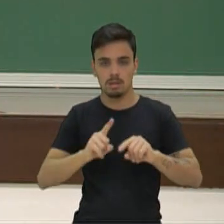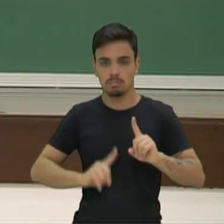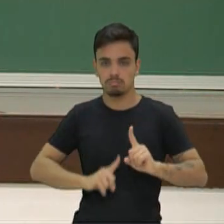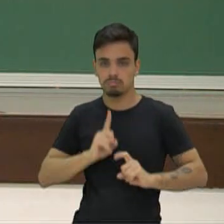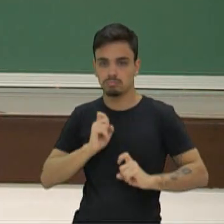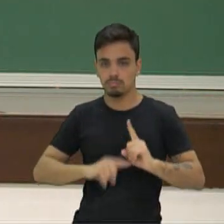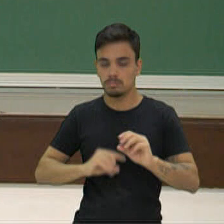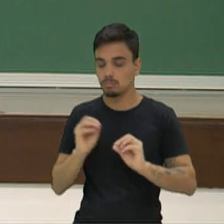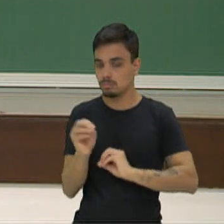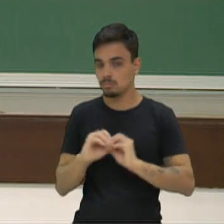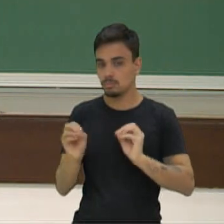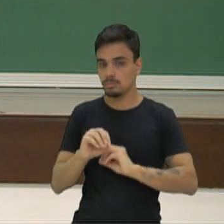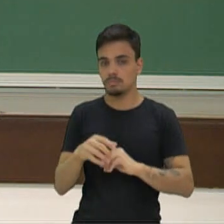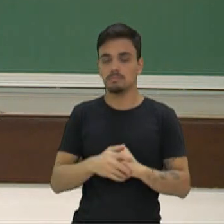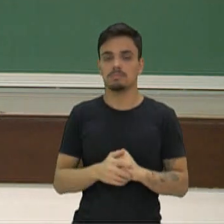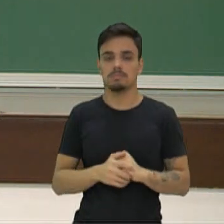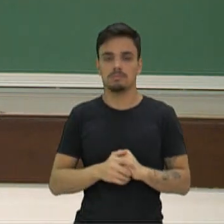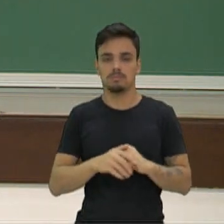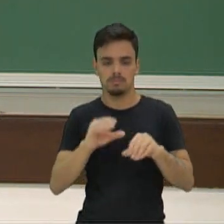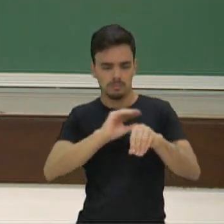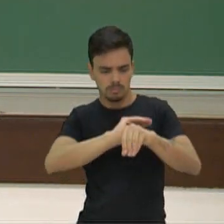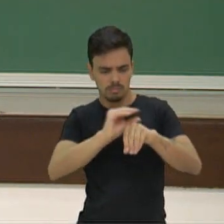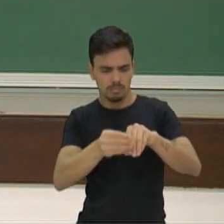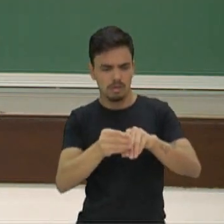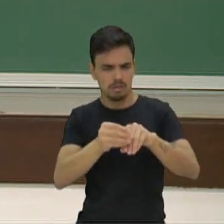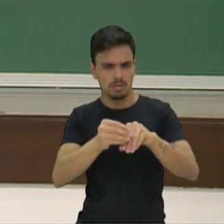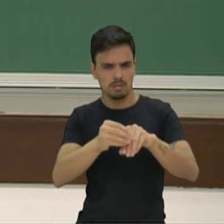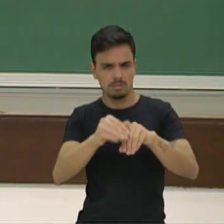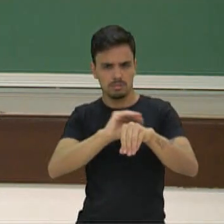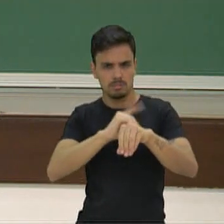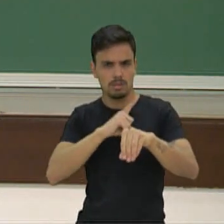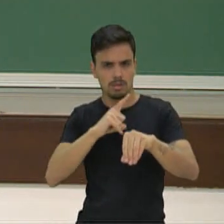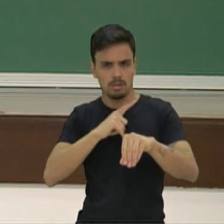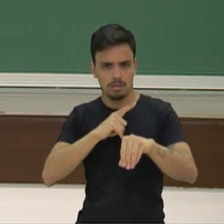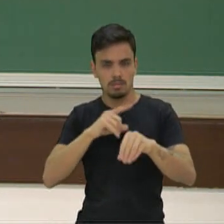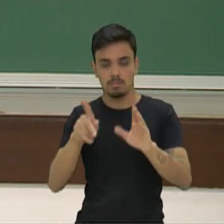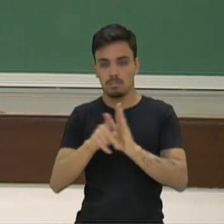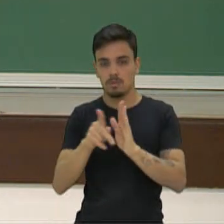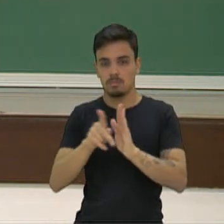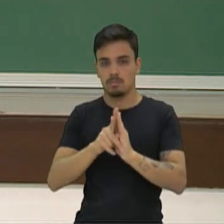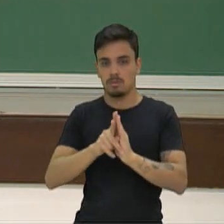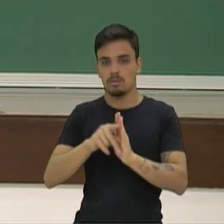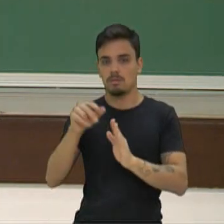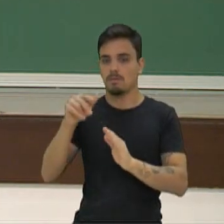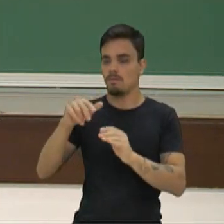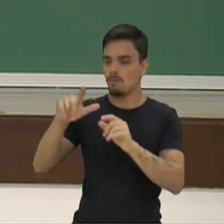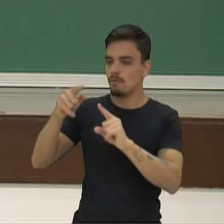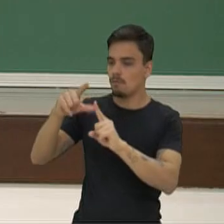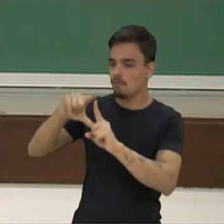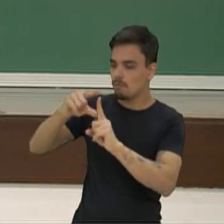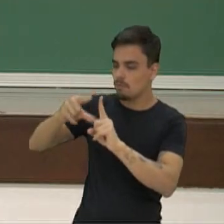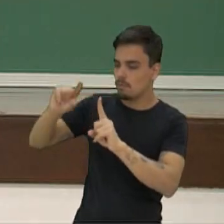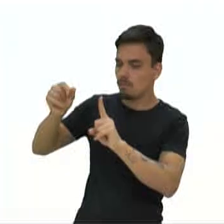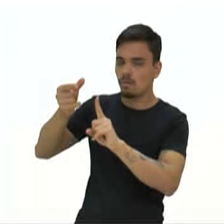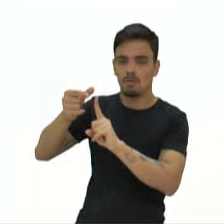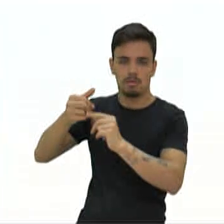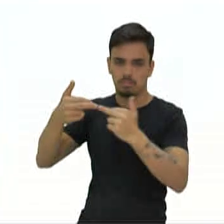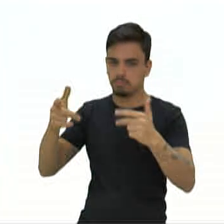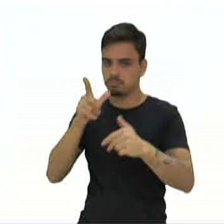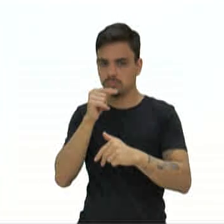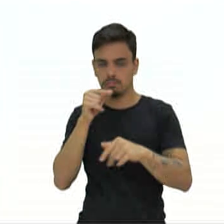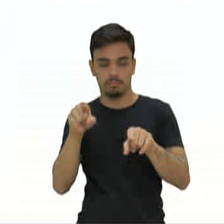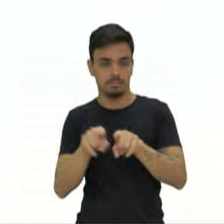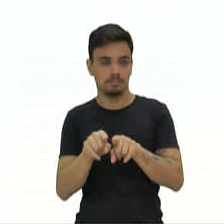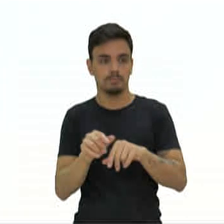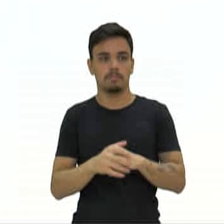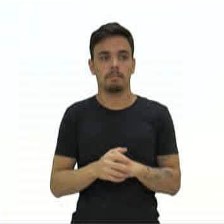orgânica em seus solos, a não ser naquela camada muito superficial que as folhas das árvores, os galhos, por exemplo. Letra C. Os